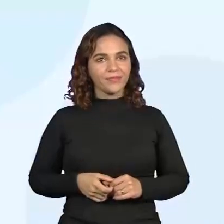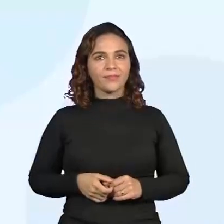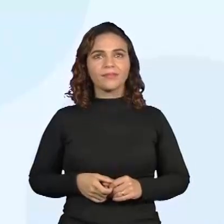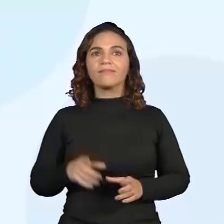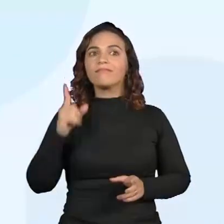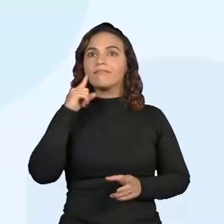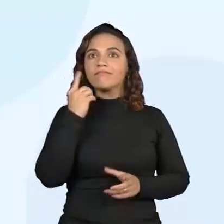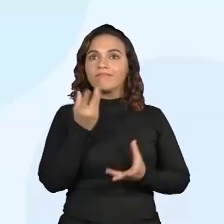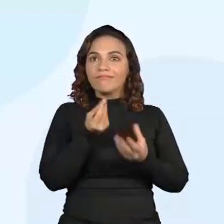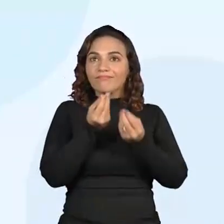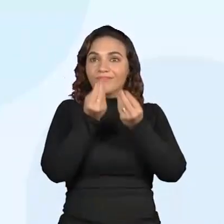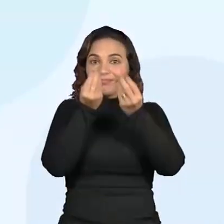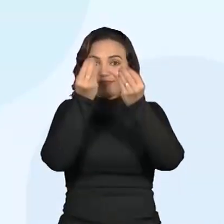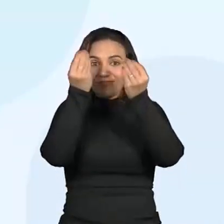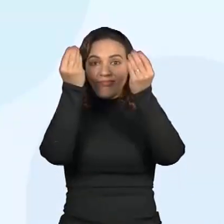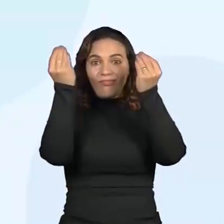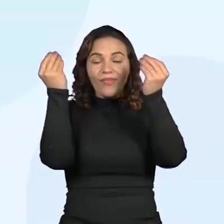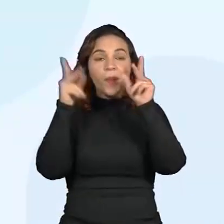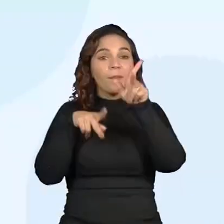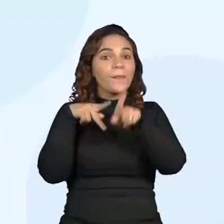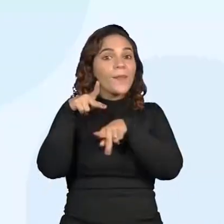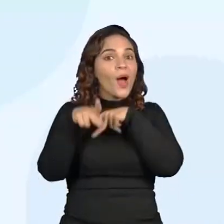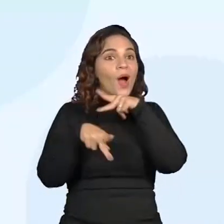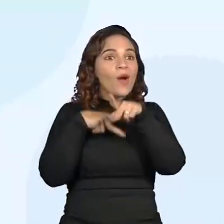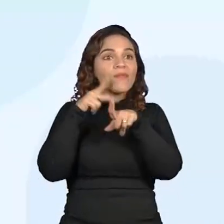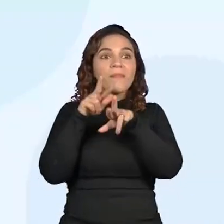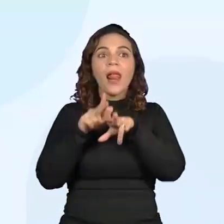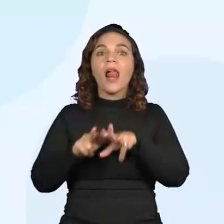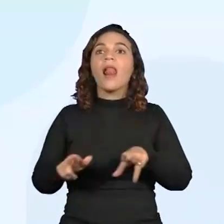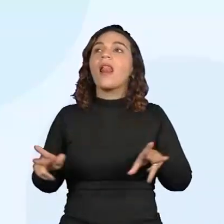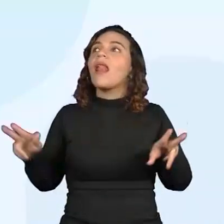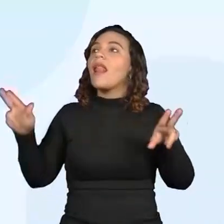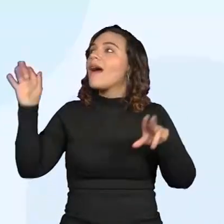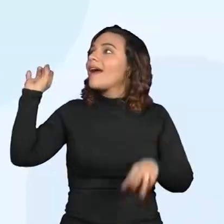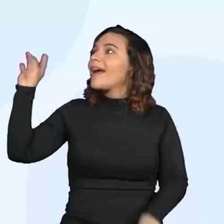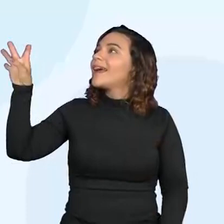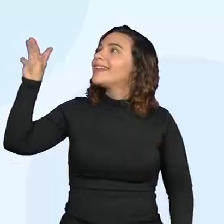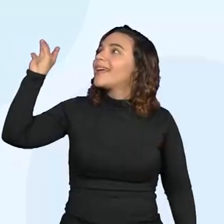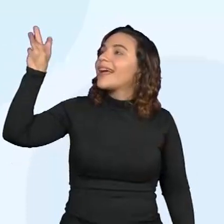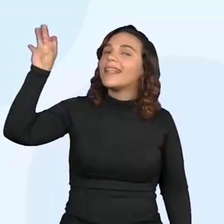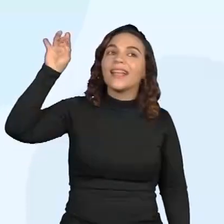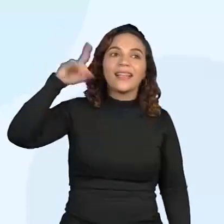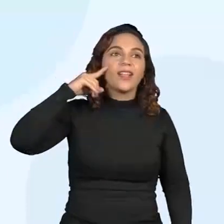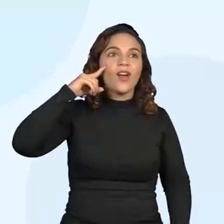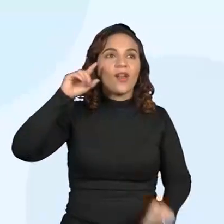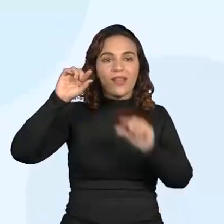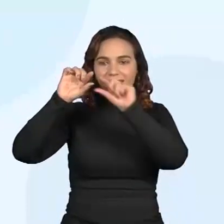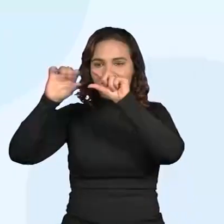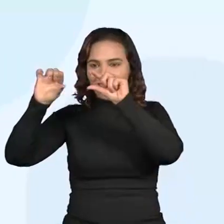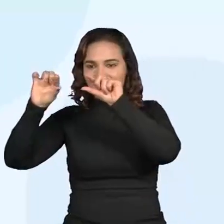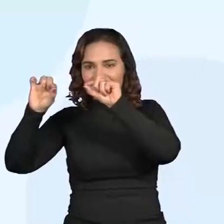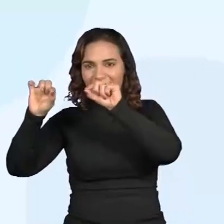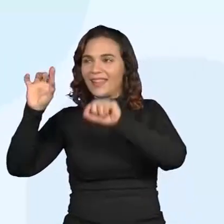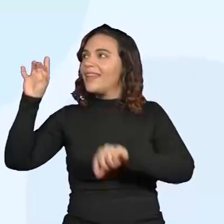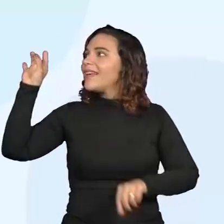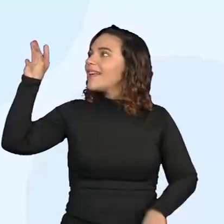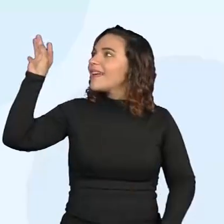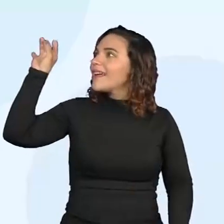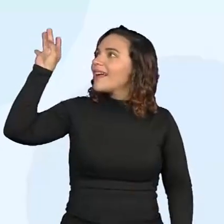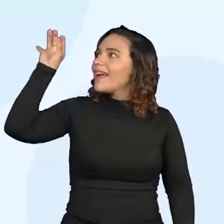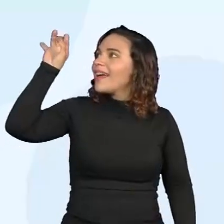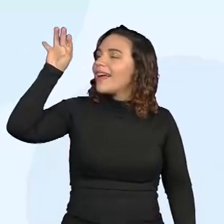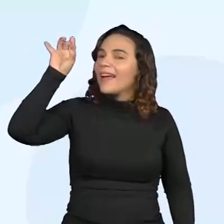da quantidade que nós temos de povos diferenciados. Cada um desses quadrinhos em volta do